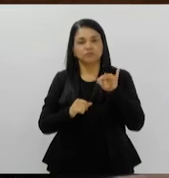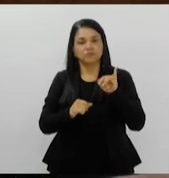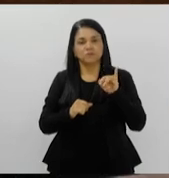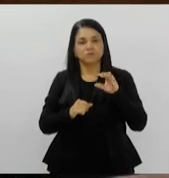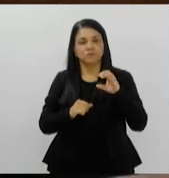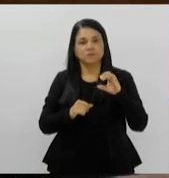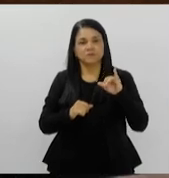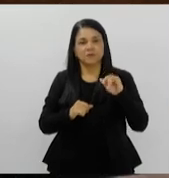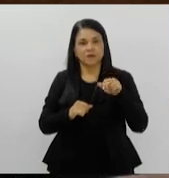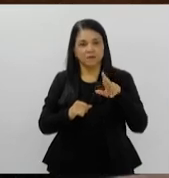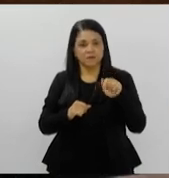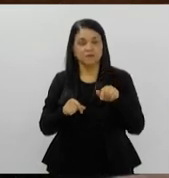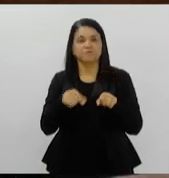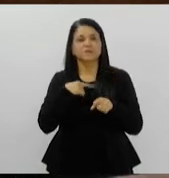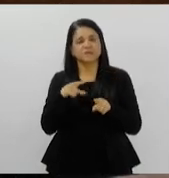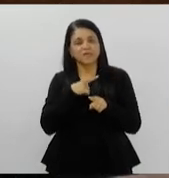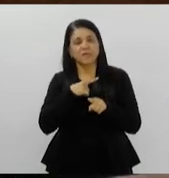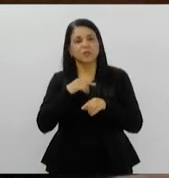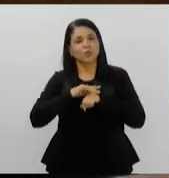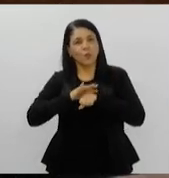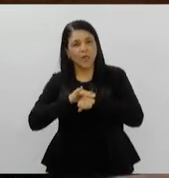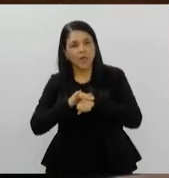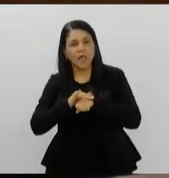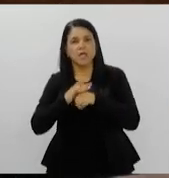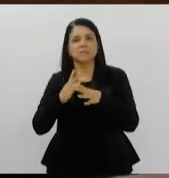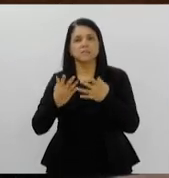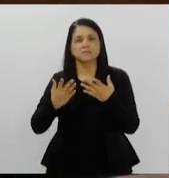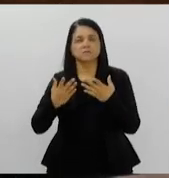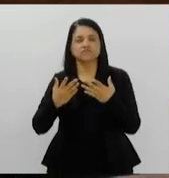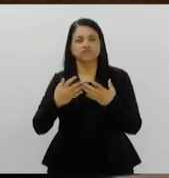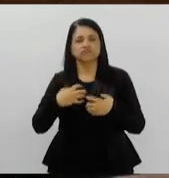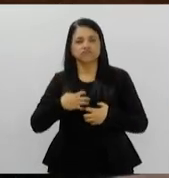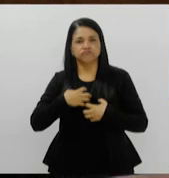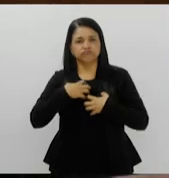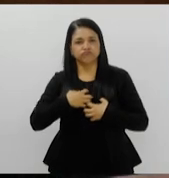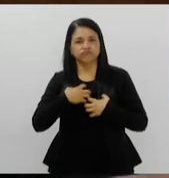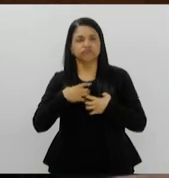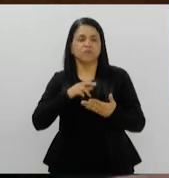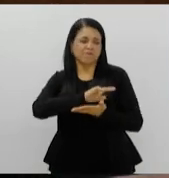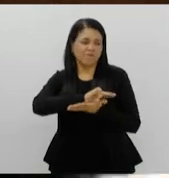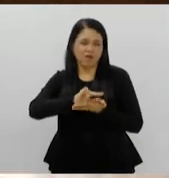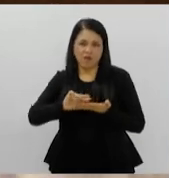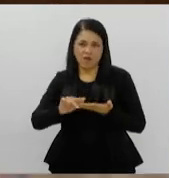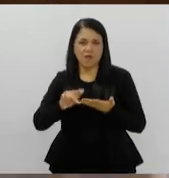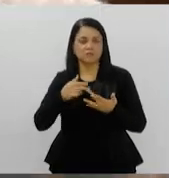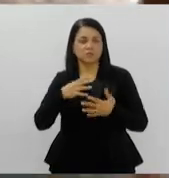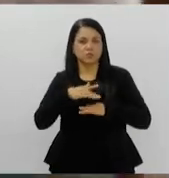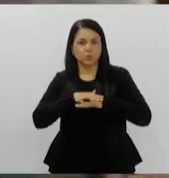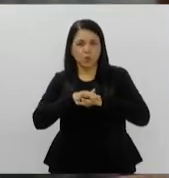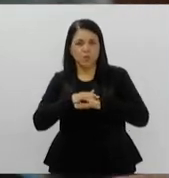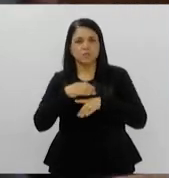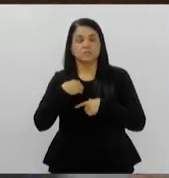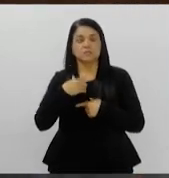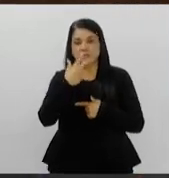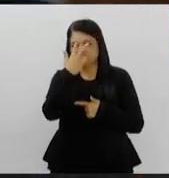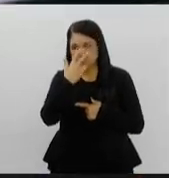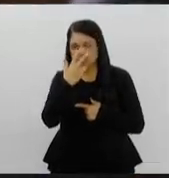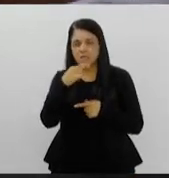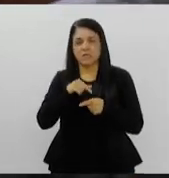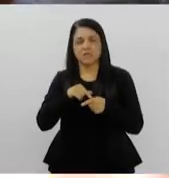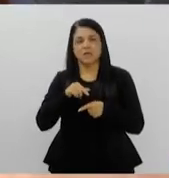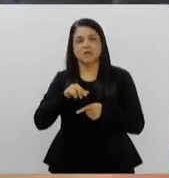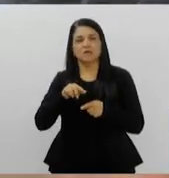do Estado. E aqui está tuberculose ativa, alienação mental, esclerose múltipla, cegueira,